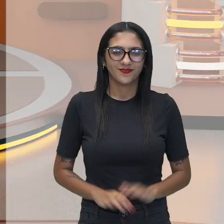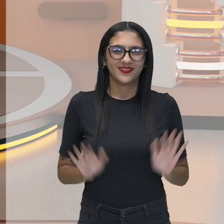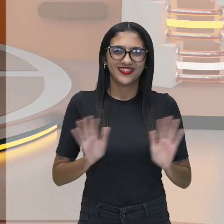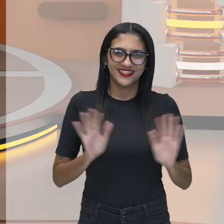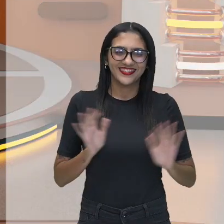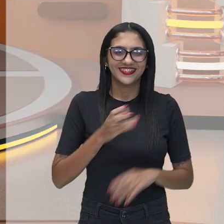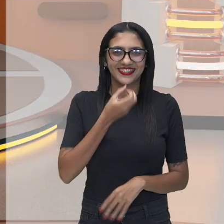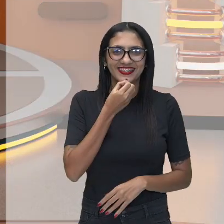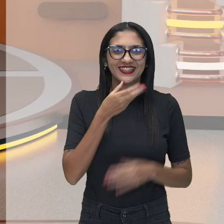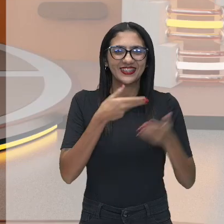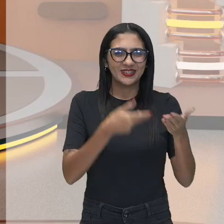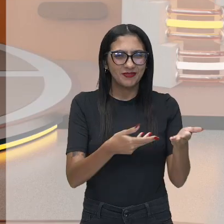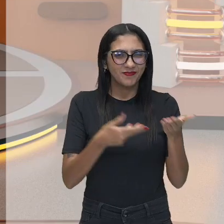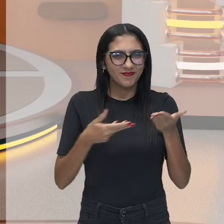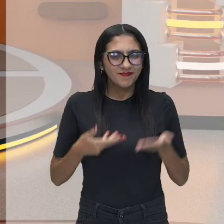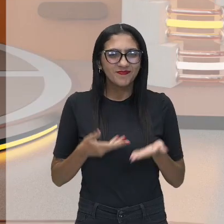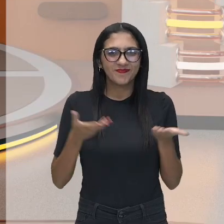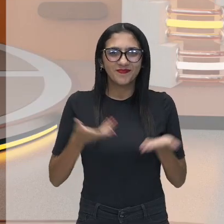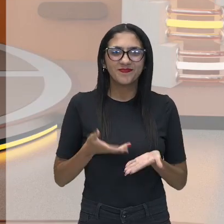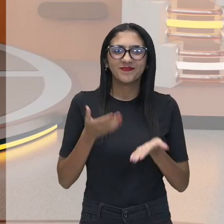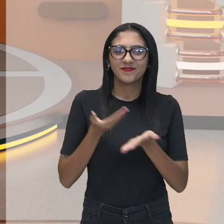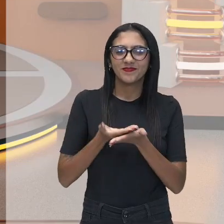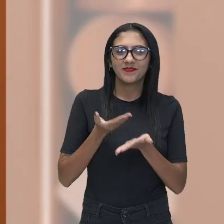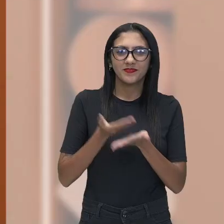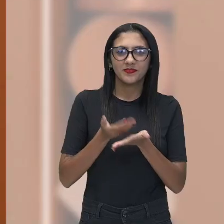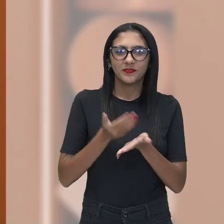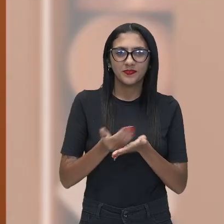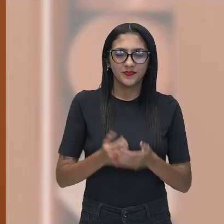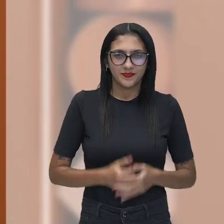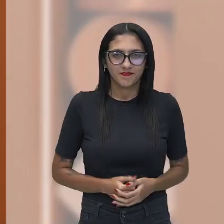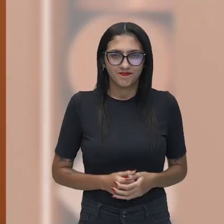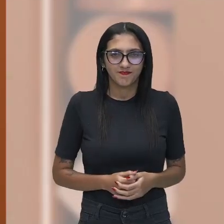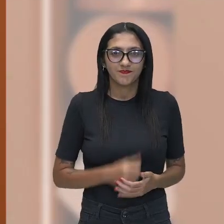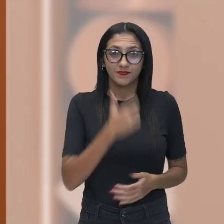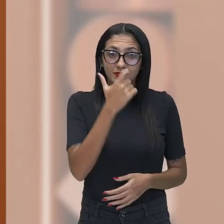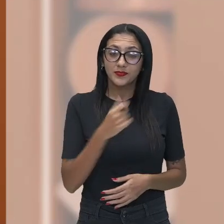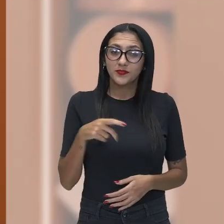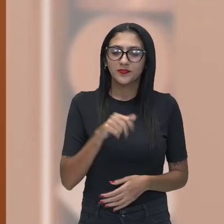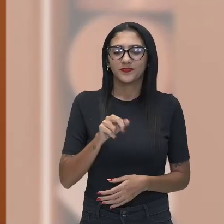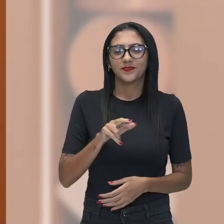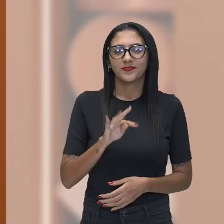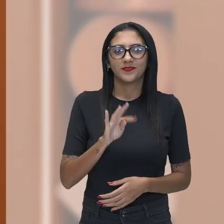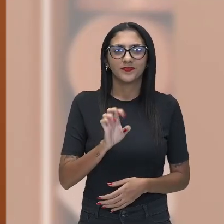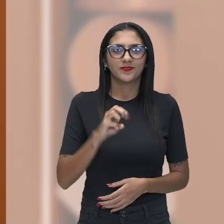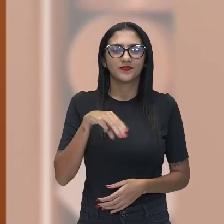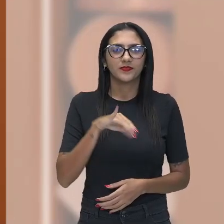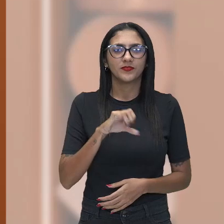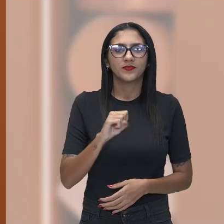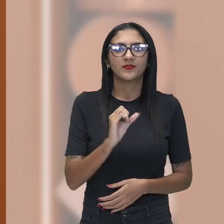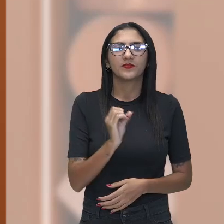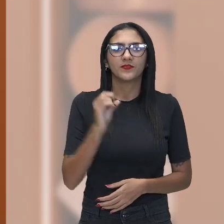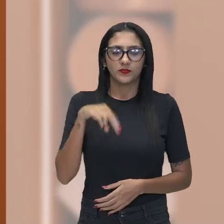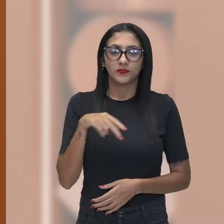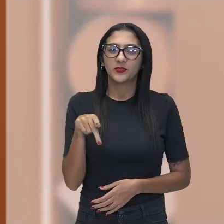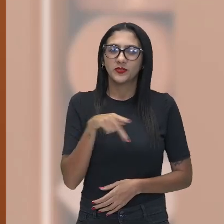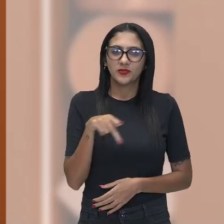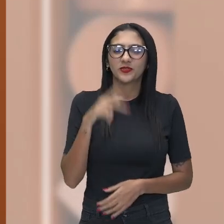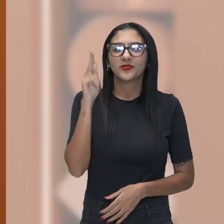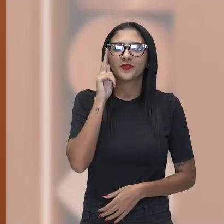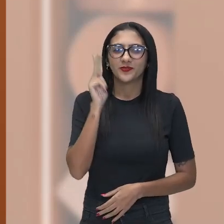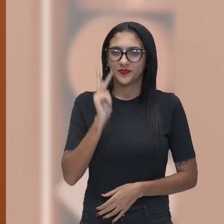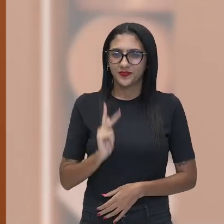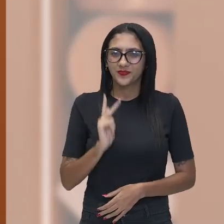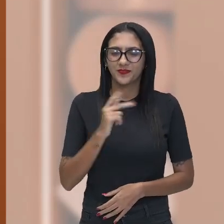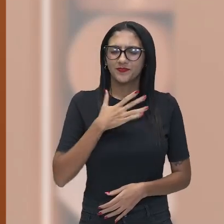Olá, sejam todos muito bem-vindos. Eu sou o professor Artemison Montanho do Componente de História, é um prazer enorme estar aqui com